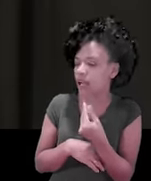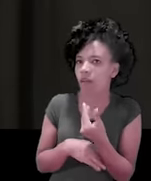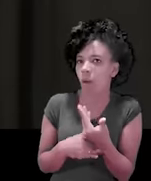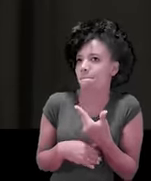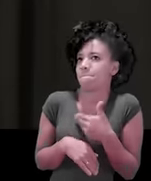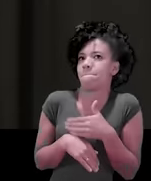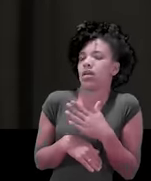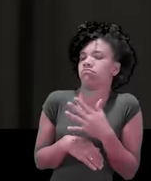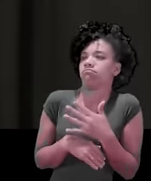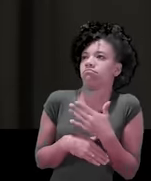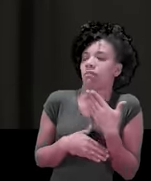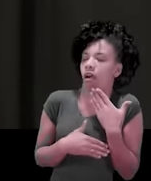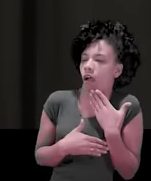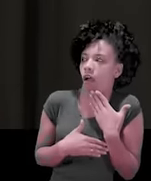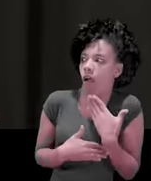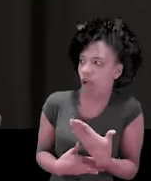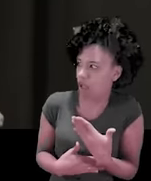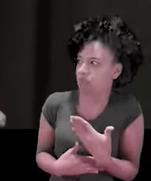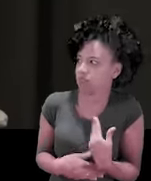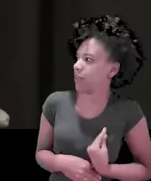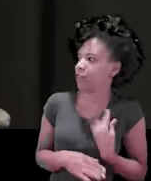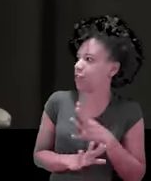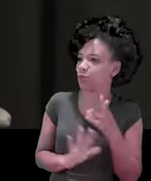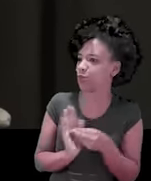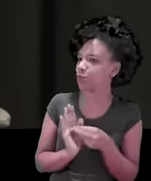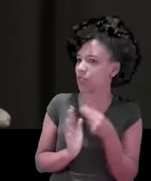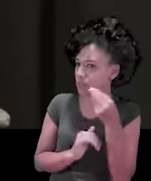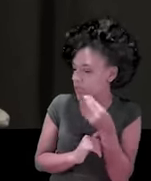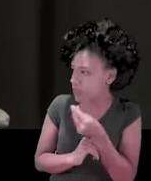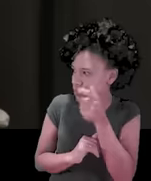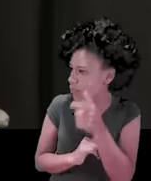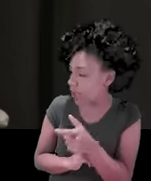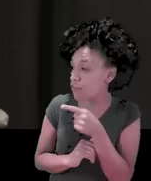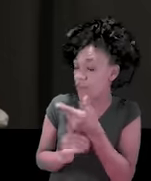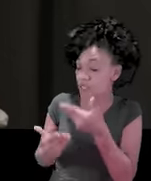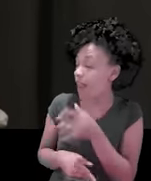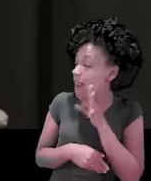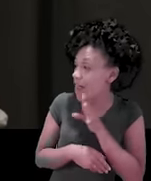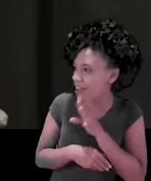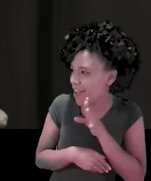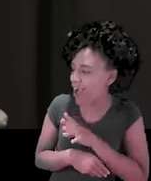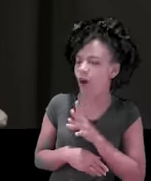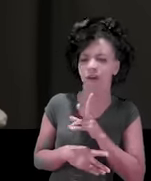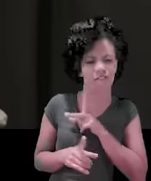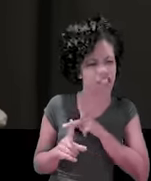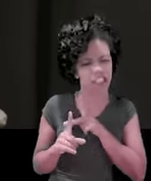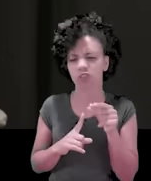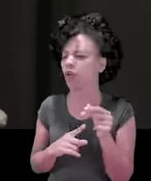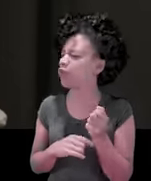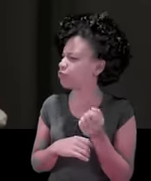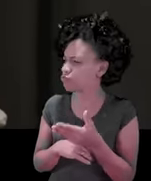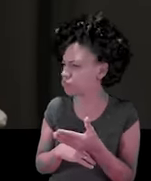experiência que eu mais me surpreende na vida assim tudo que eu já ouvi você é um cara legal um Vencedor